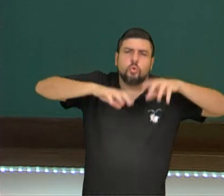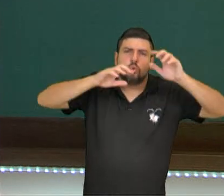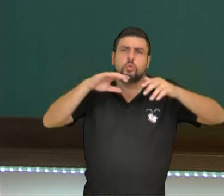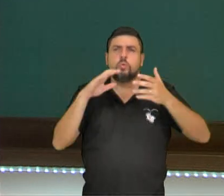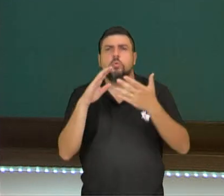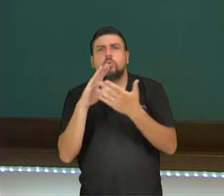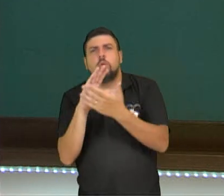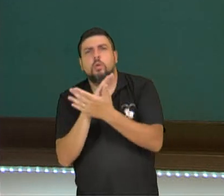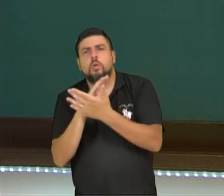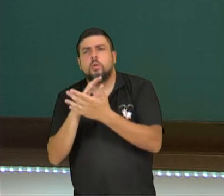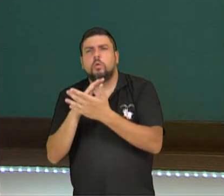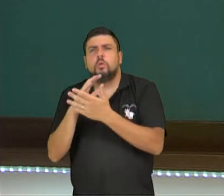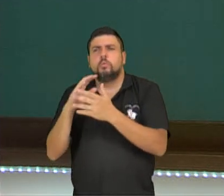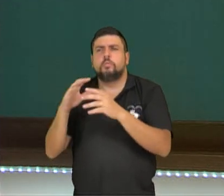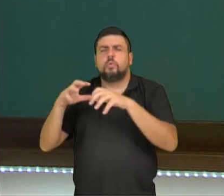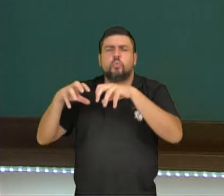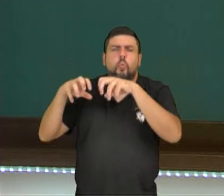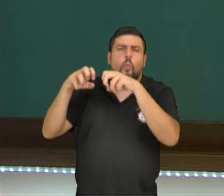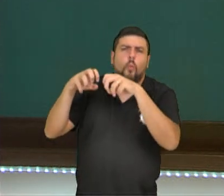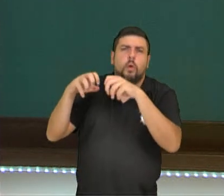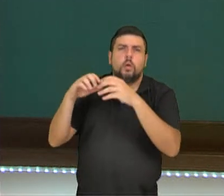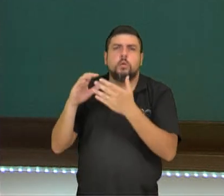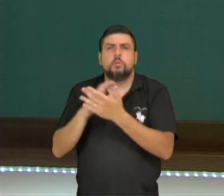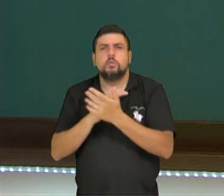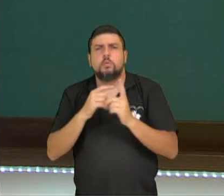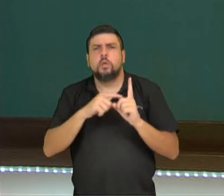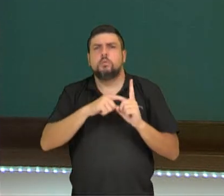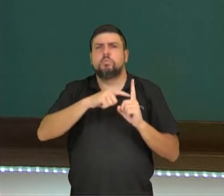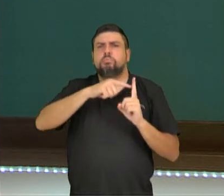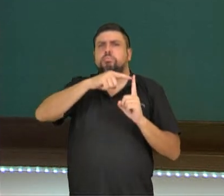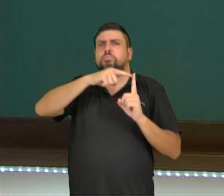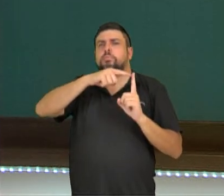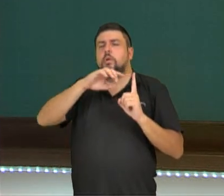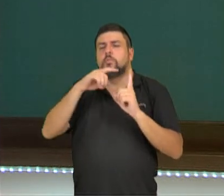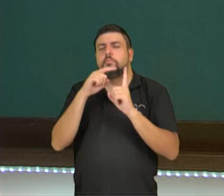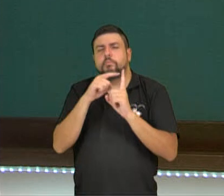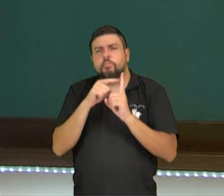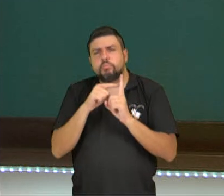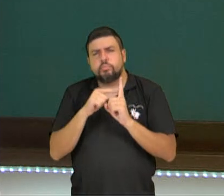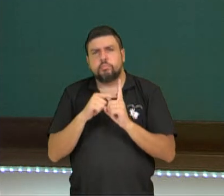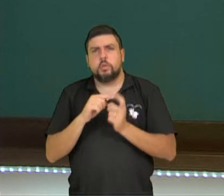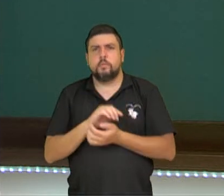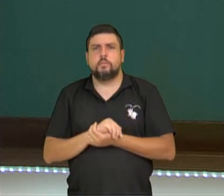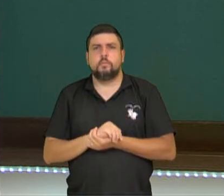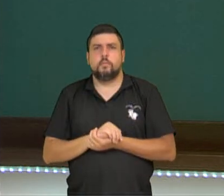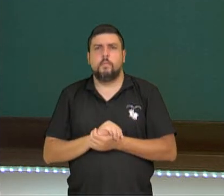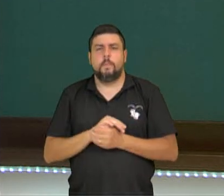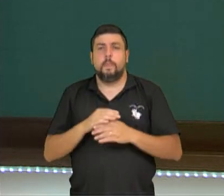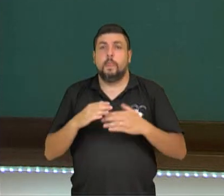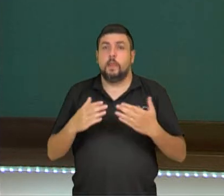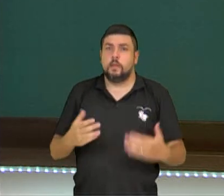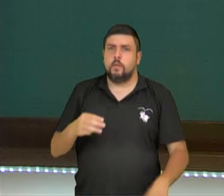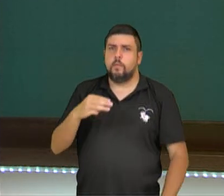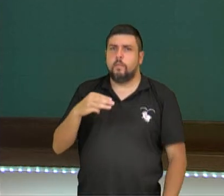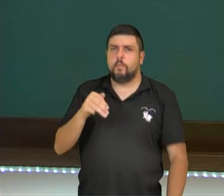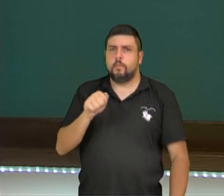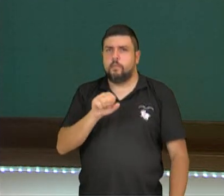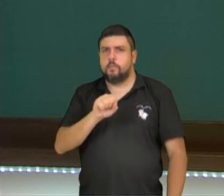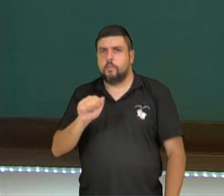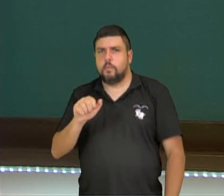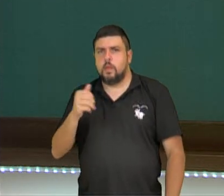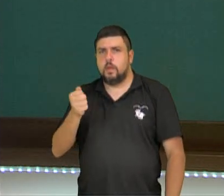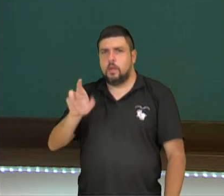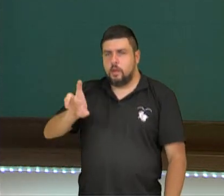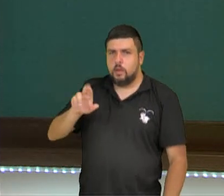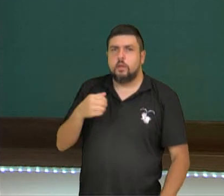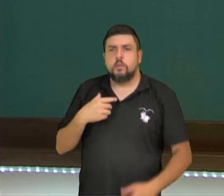com temperaturas mais baixas, com temperaturas mais elevadas. Então, as massas de ar são importantíssimos fatores climáticos